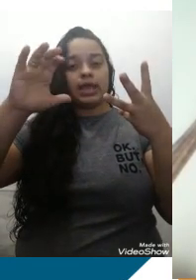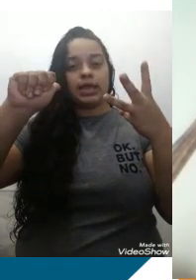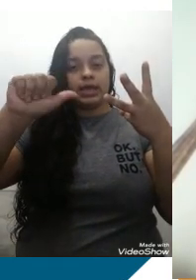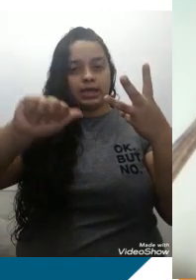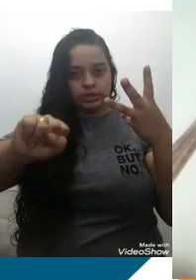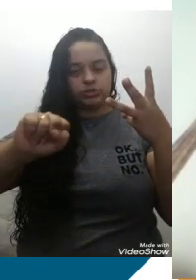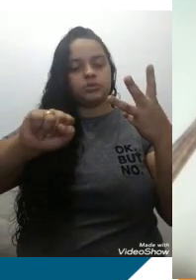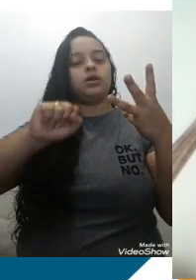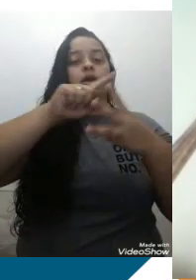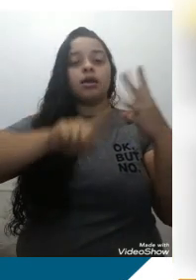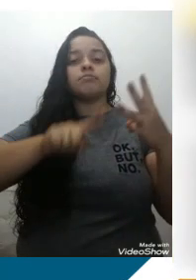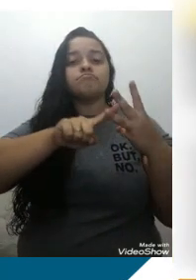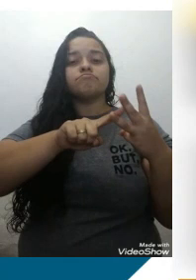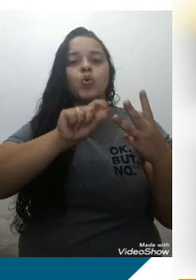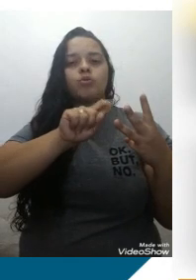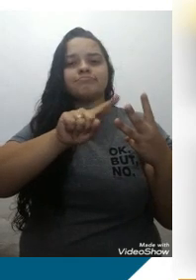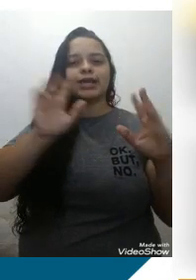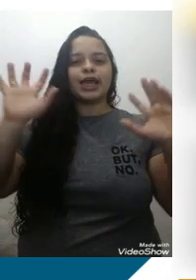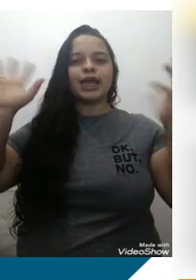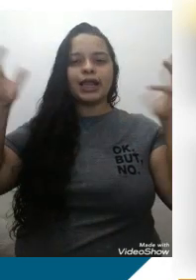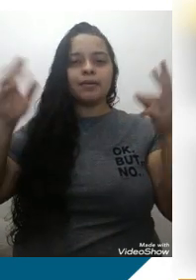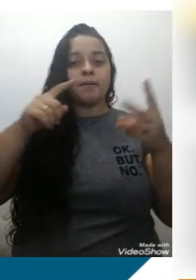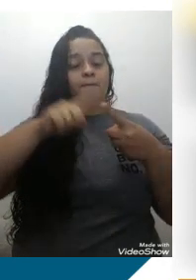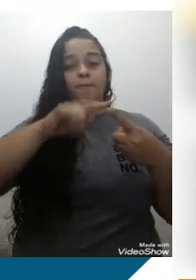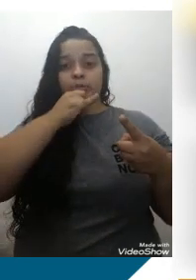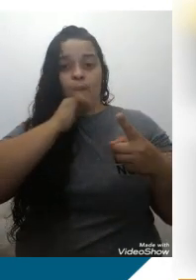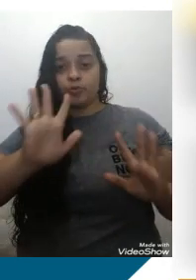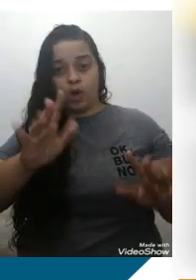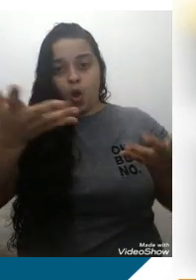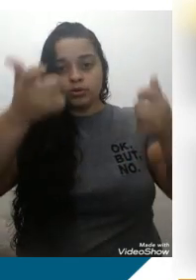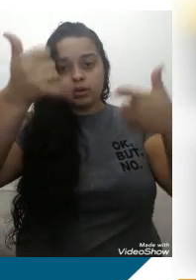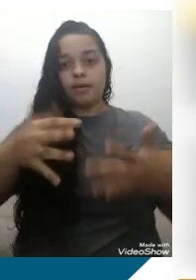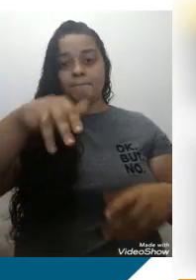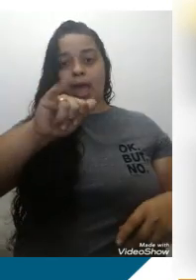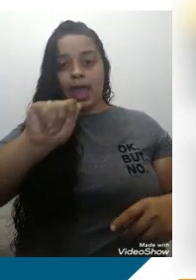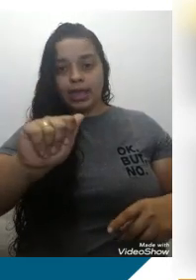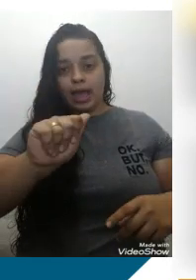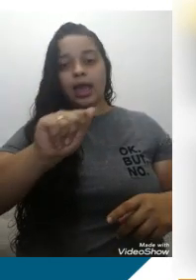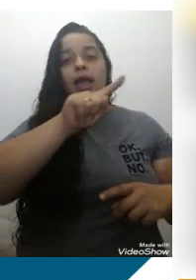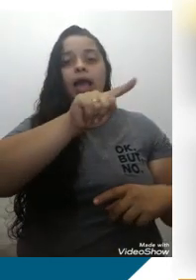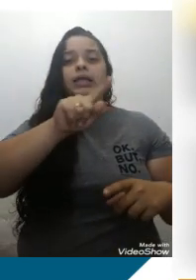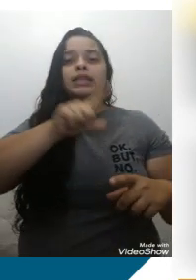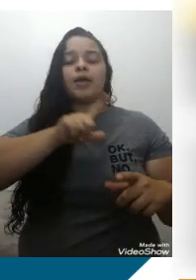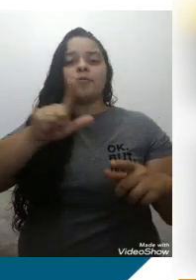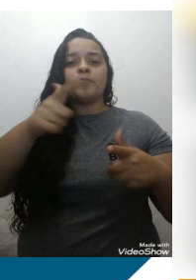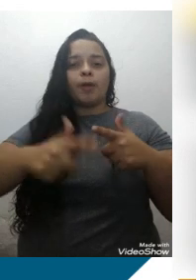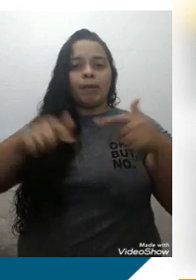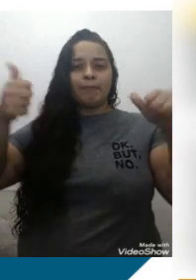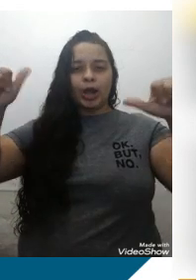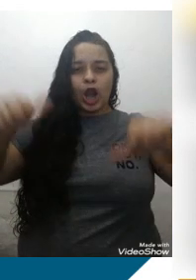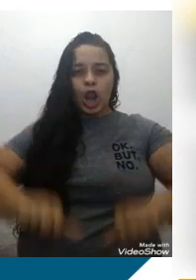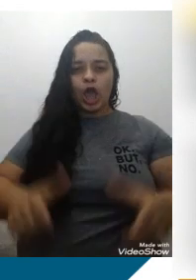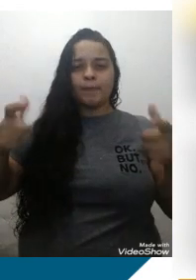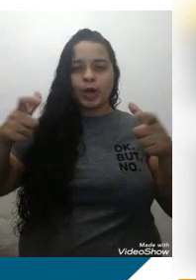Esses povos também enfrentaram questões ambientais. E um exemplo são os Maia. Uma das hipóteses do declínio das cidades-estado Maia tem a ver justamente